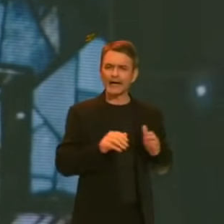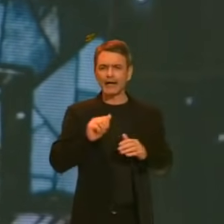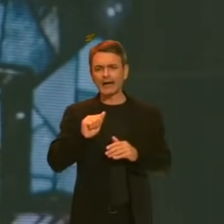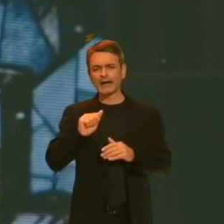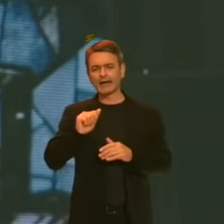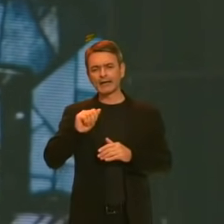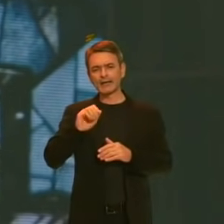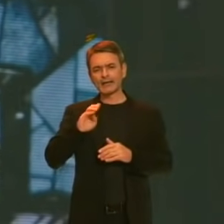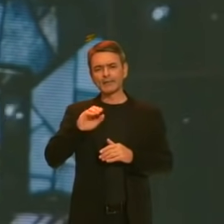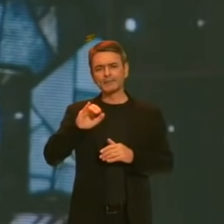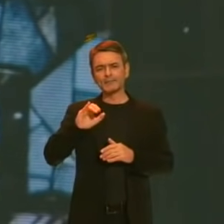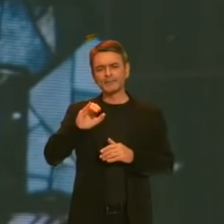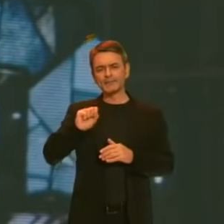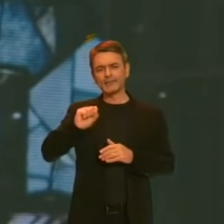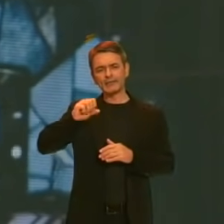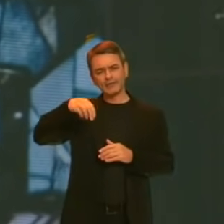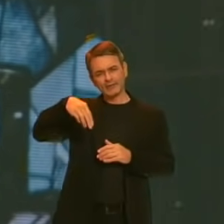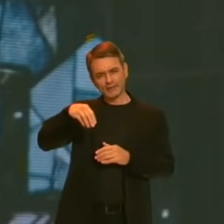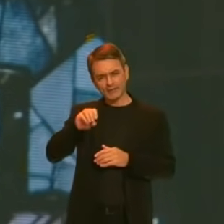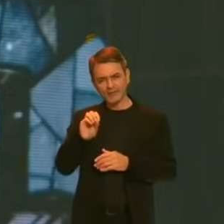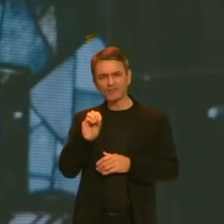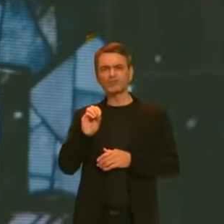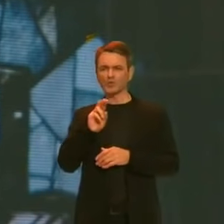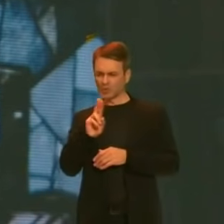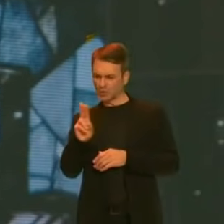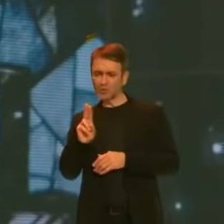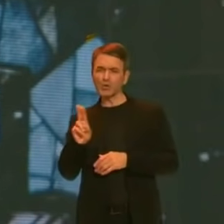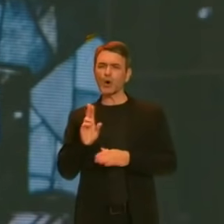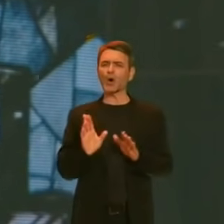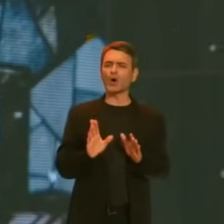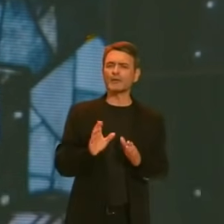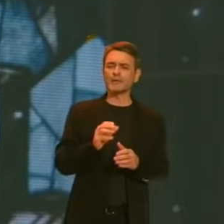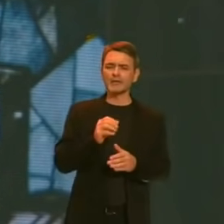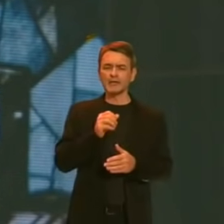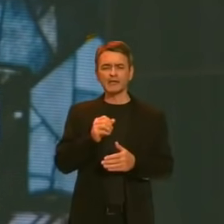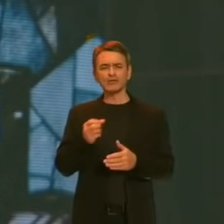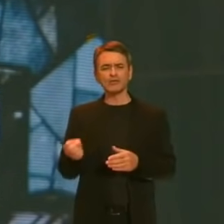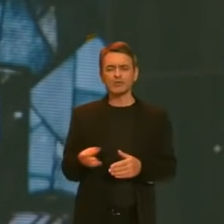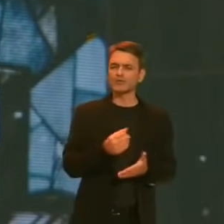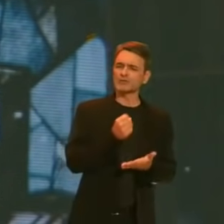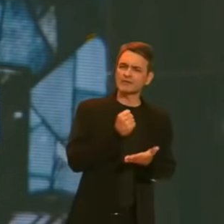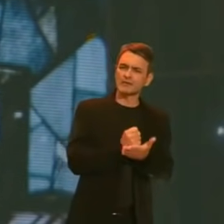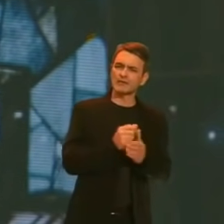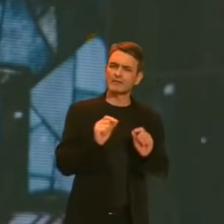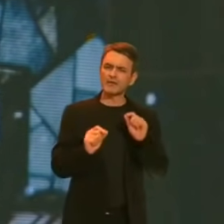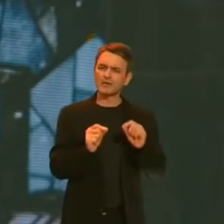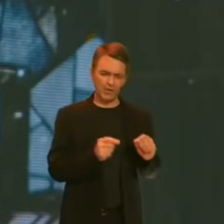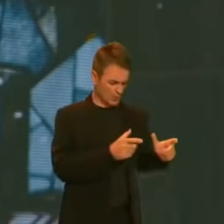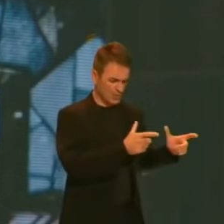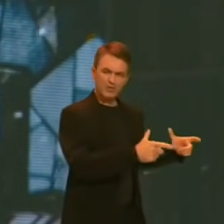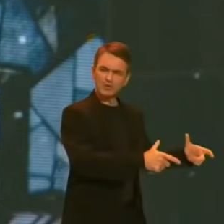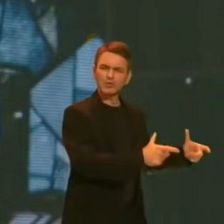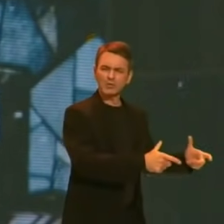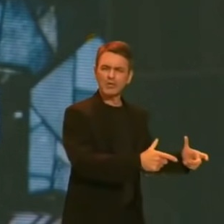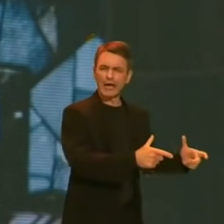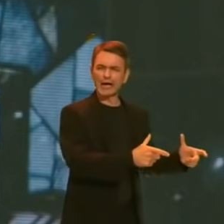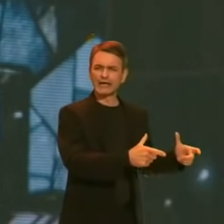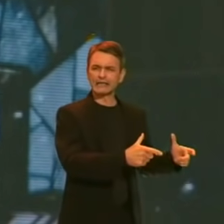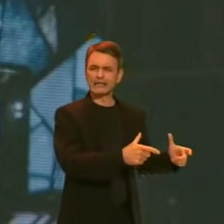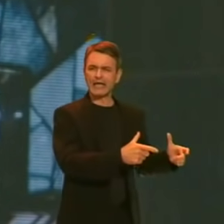né, é o nome que é dado no Novo Testamento para o lugar onde os espíritos